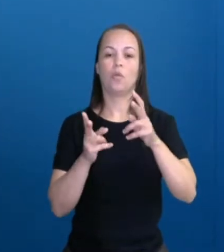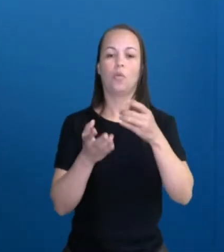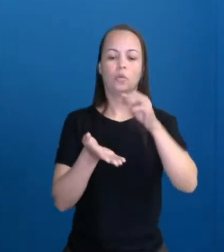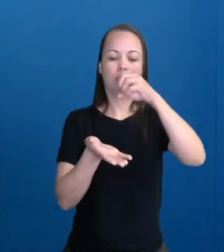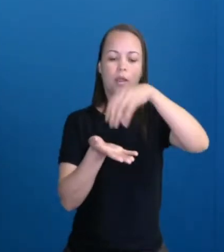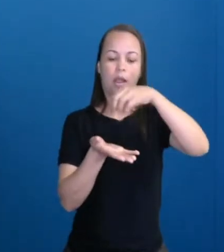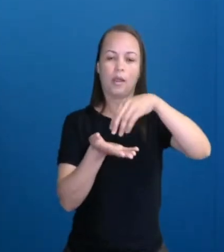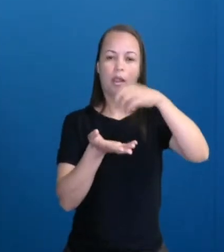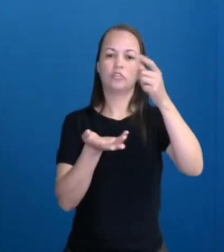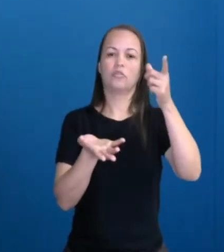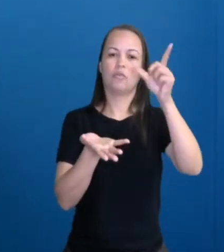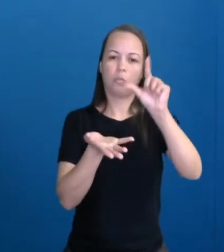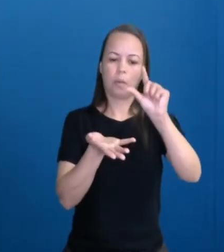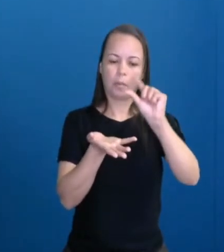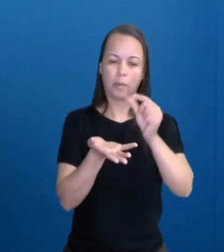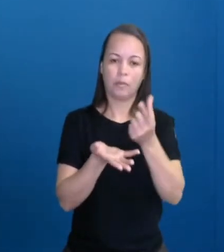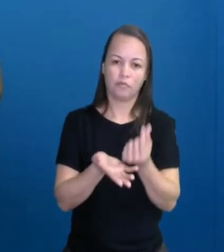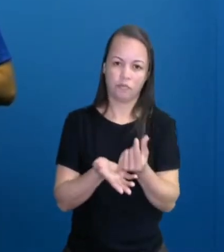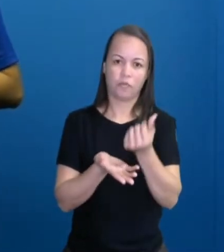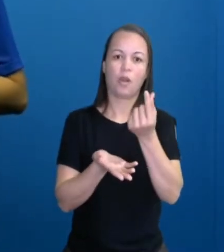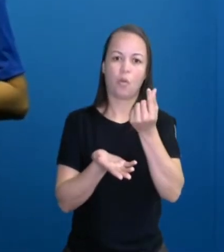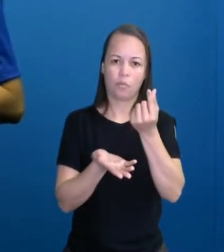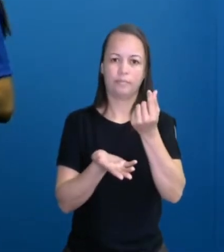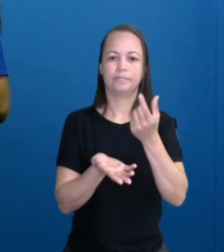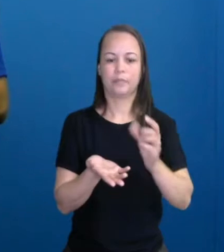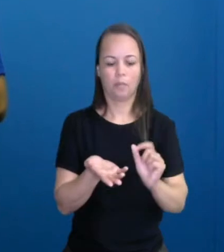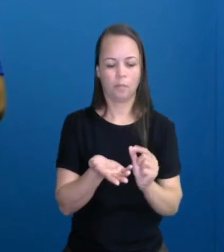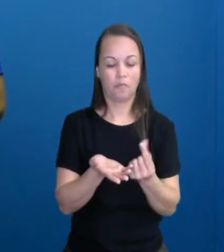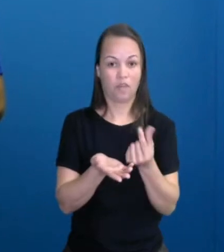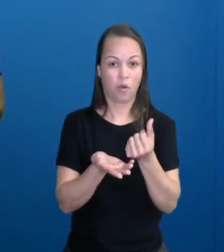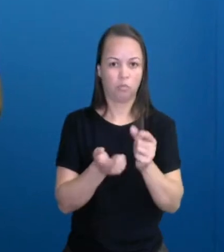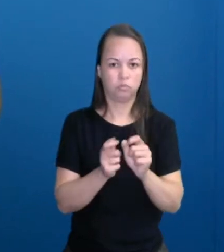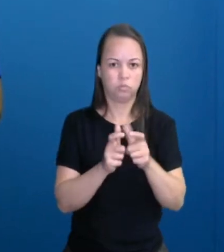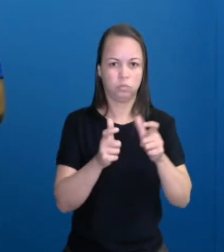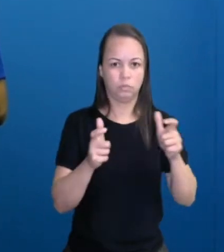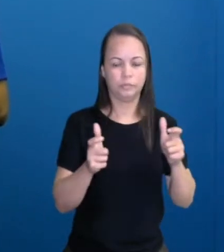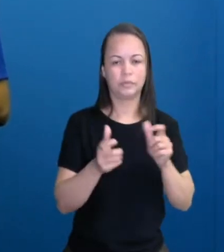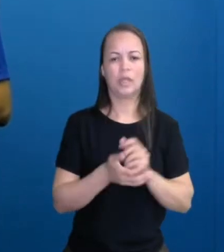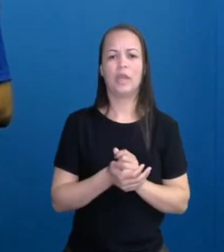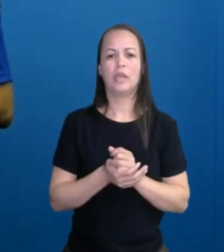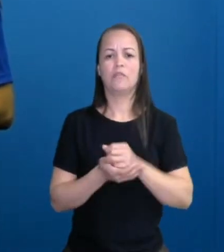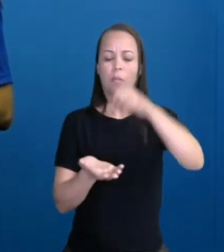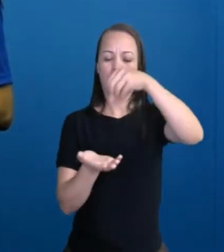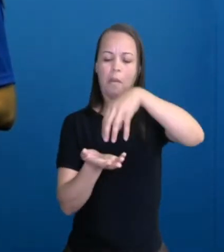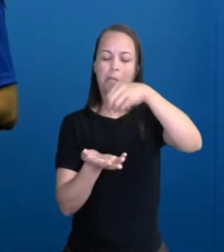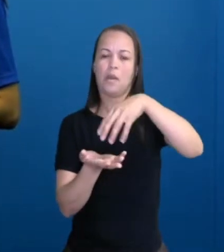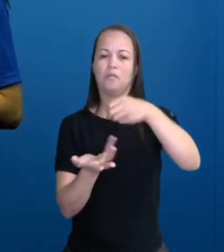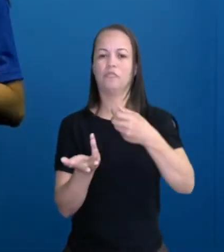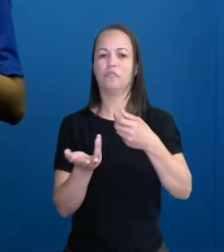foi aumentando, tá bom? Então, e mais do que isso, foi aumentando